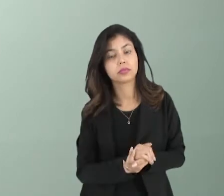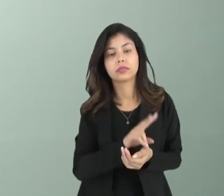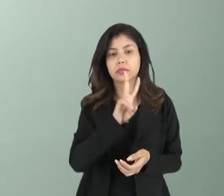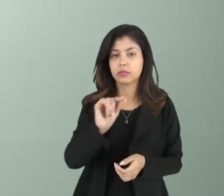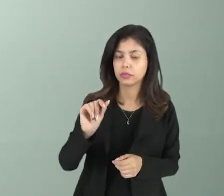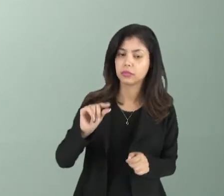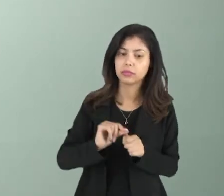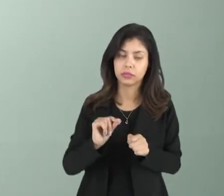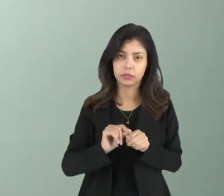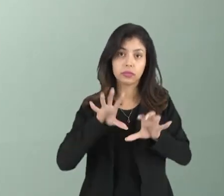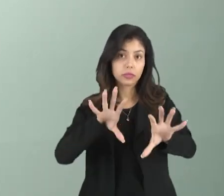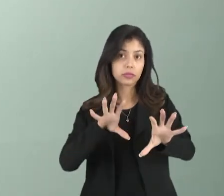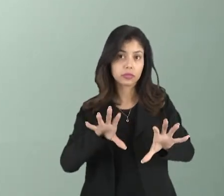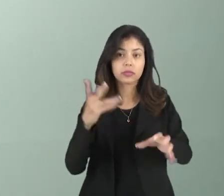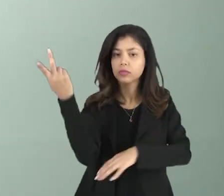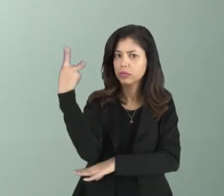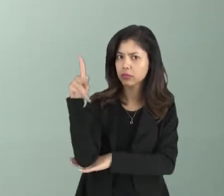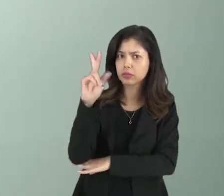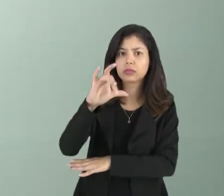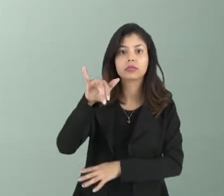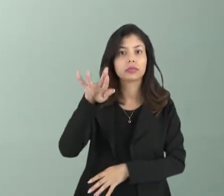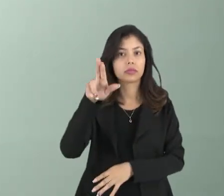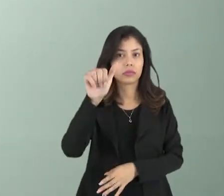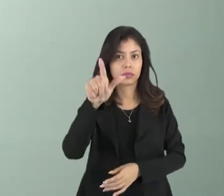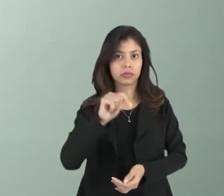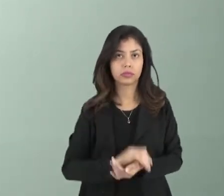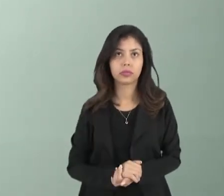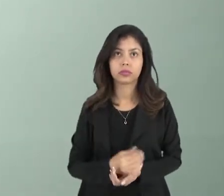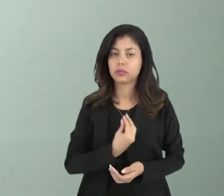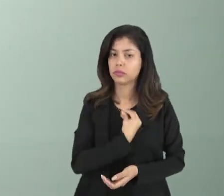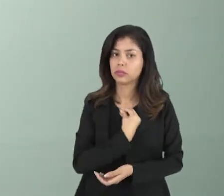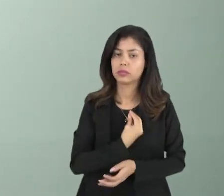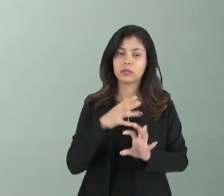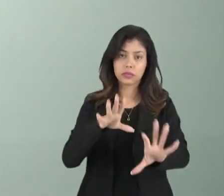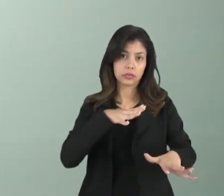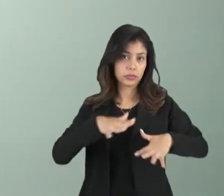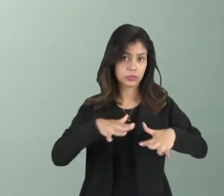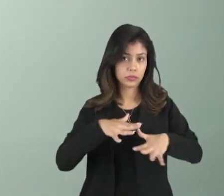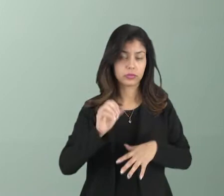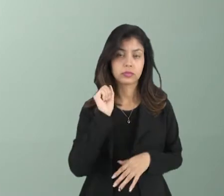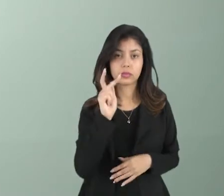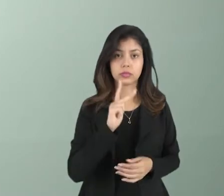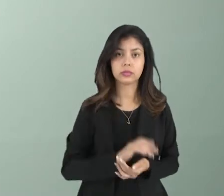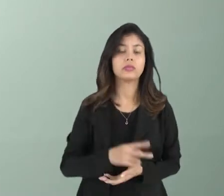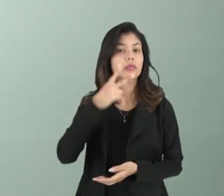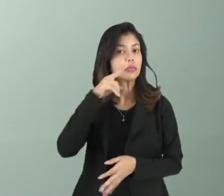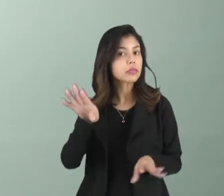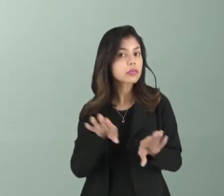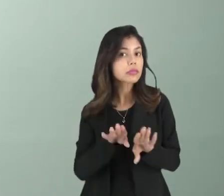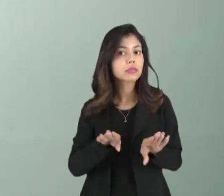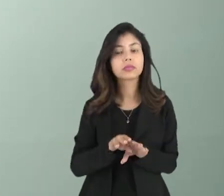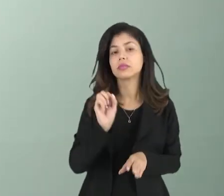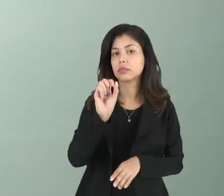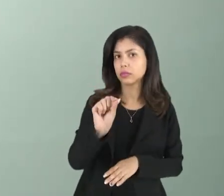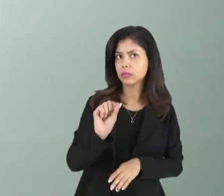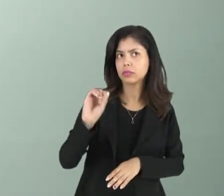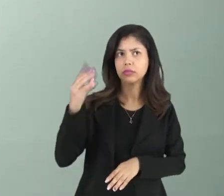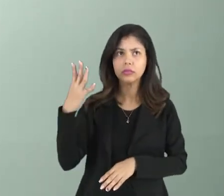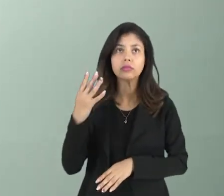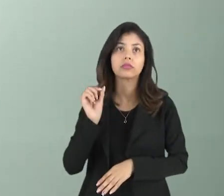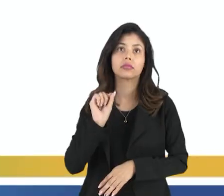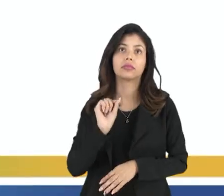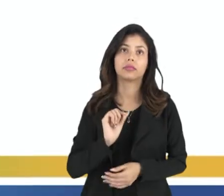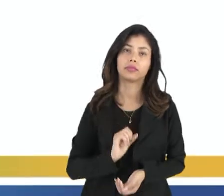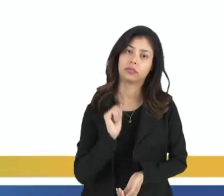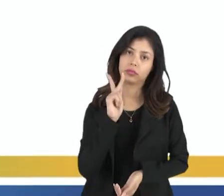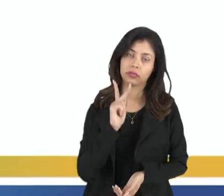com que no período colonial nós temos então aí a presença desses movimentos, tá? E a gente vai ver também o que aconteceu com eles,